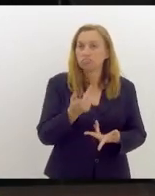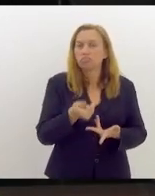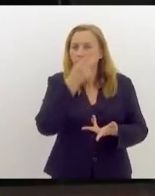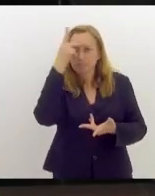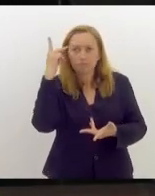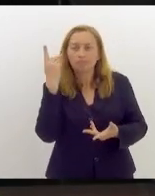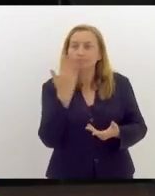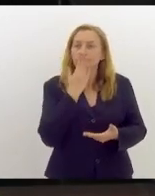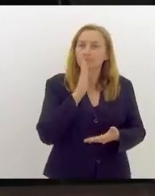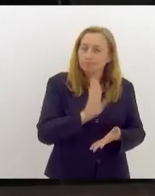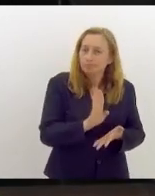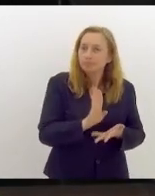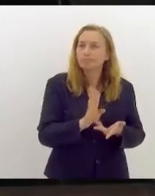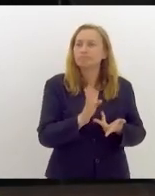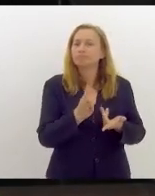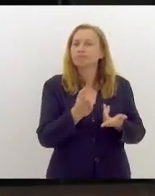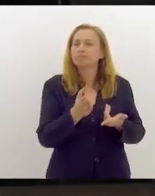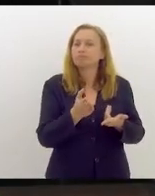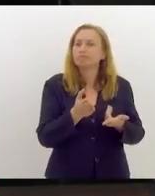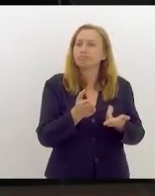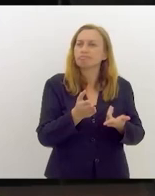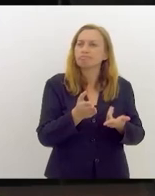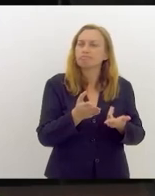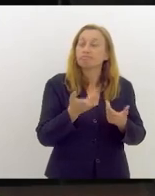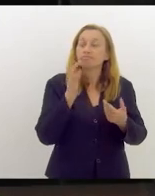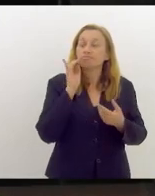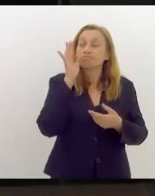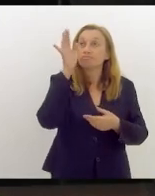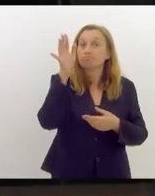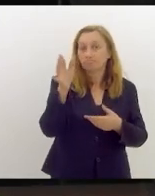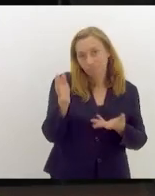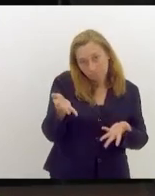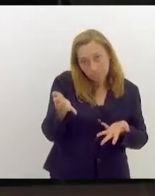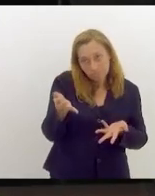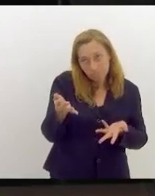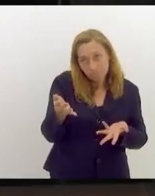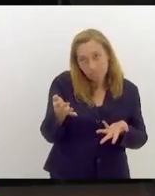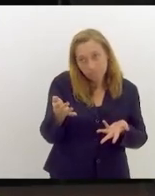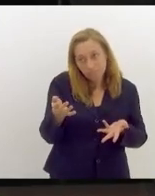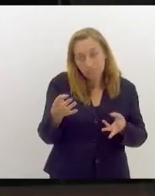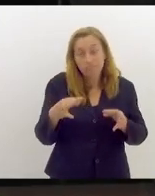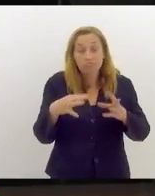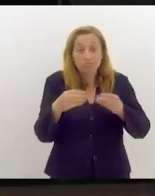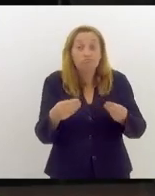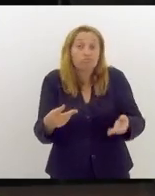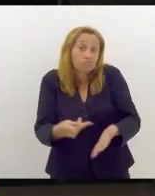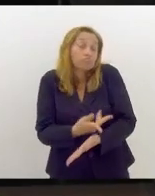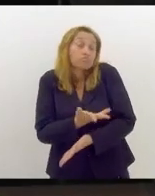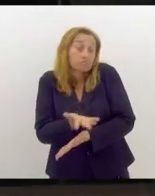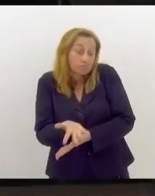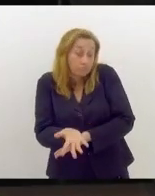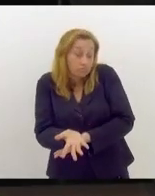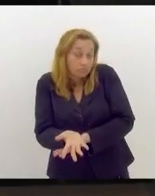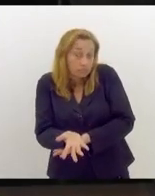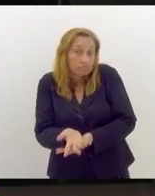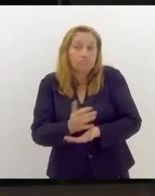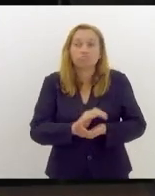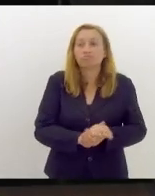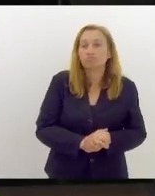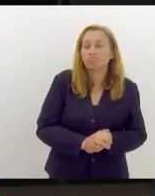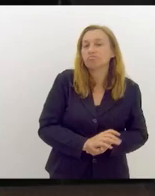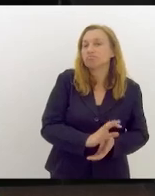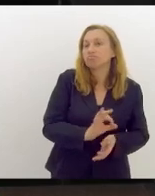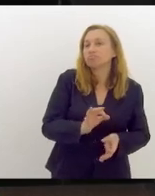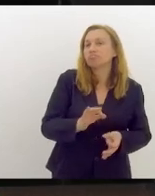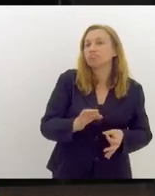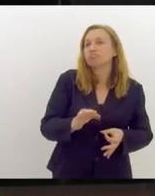comprometidas e com uma Esperança Diante daquilo que tava colocado a